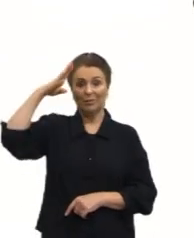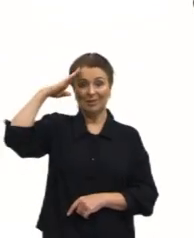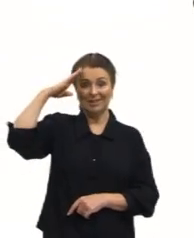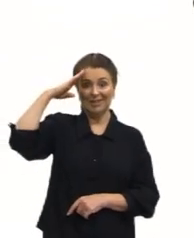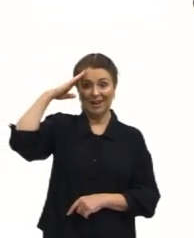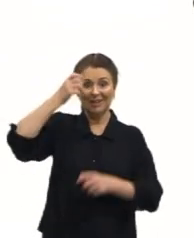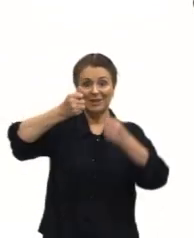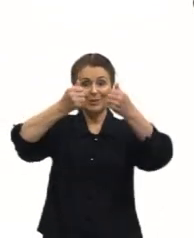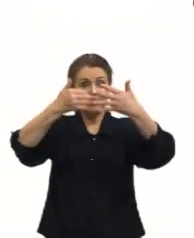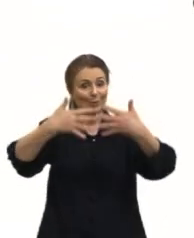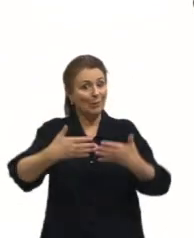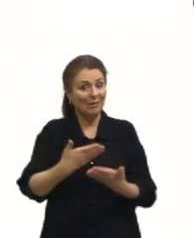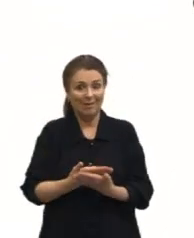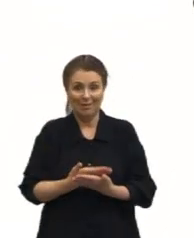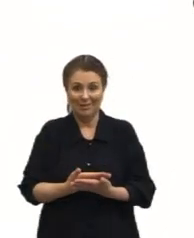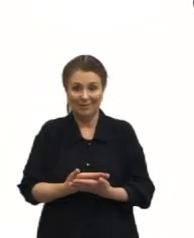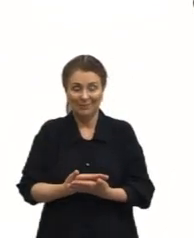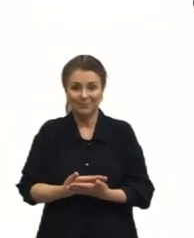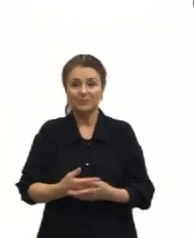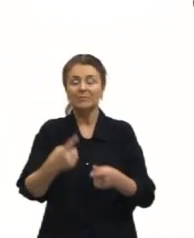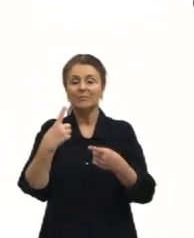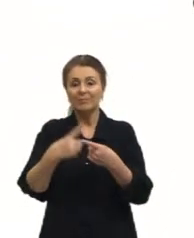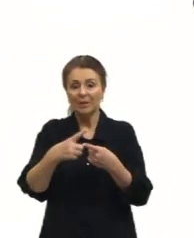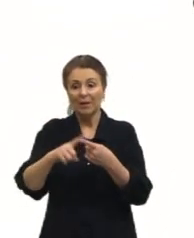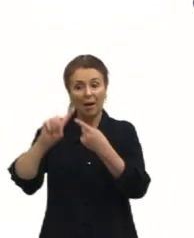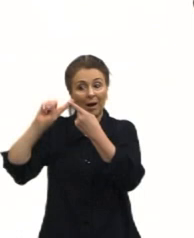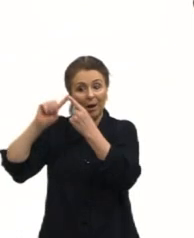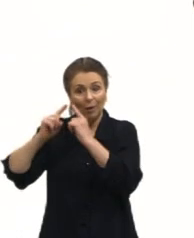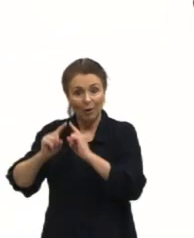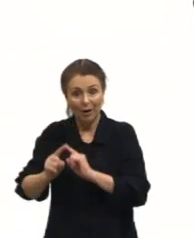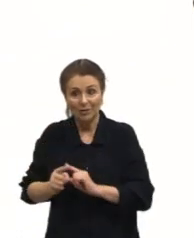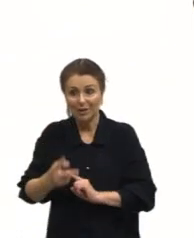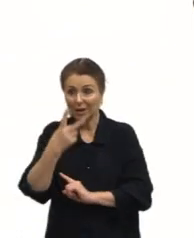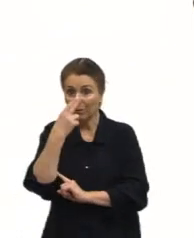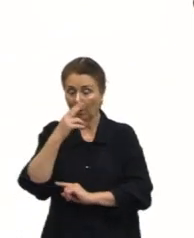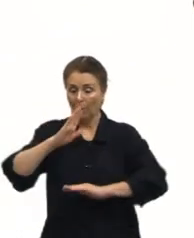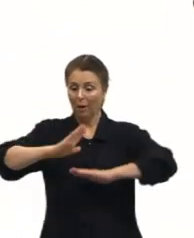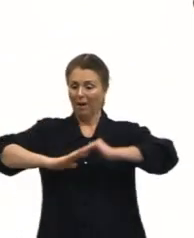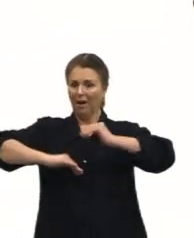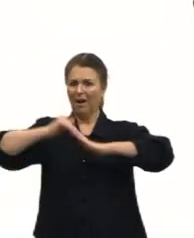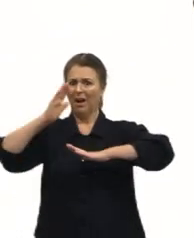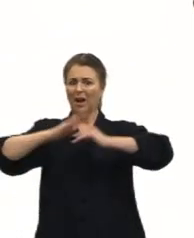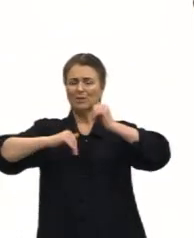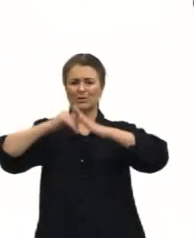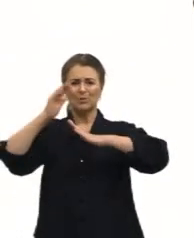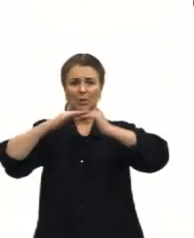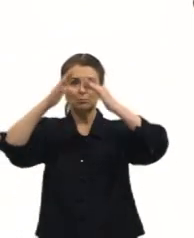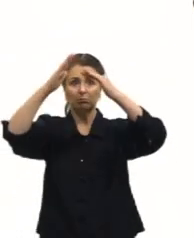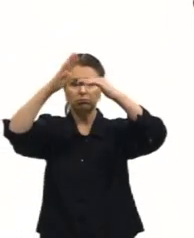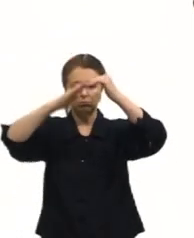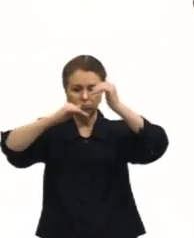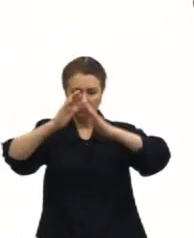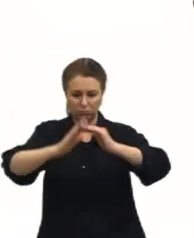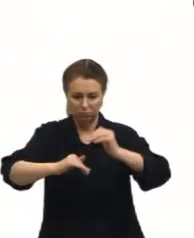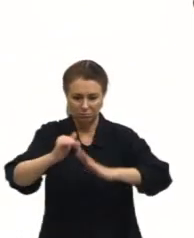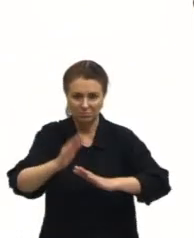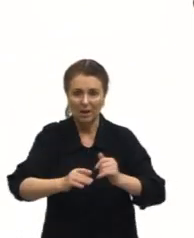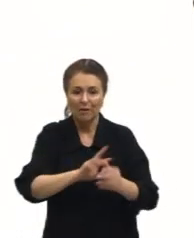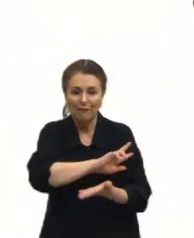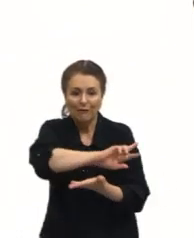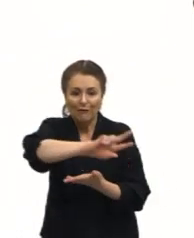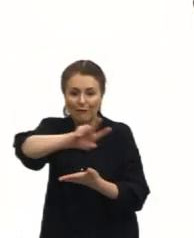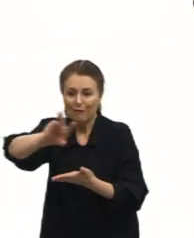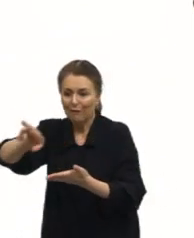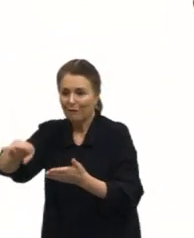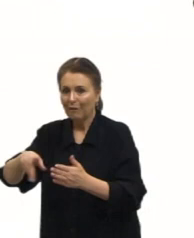também vale para essa questão por quê essas obras desestruturaram desintegraram vários povos indígenas da Amazônia